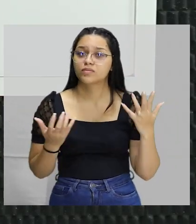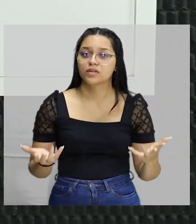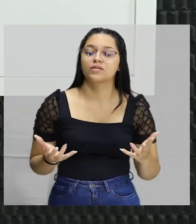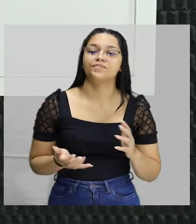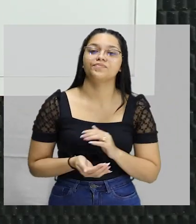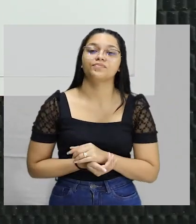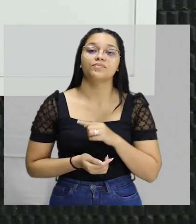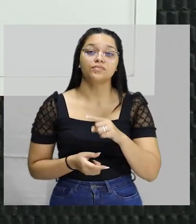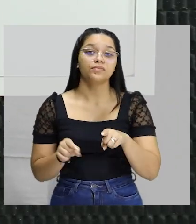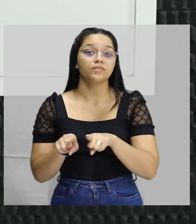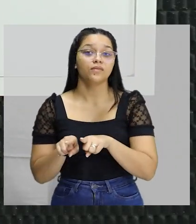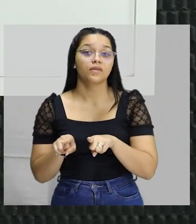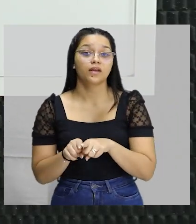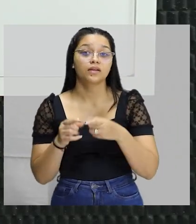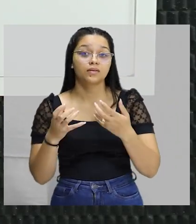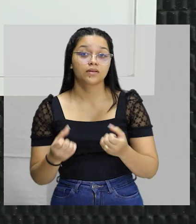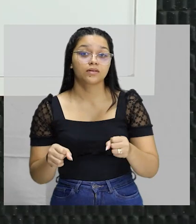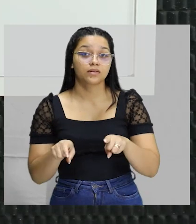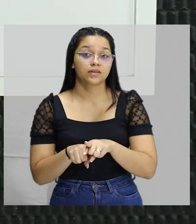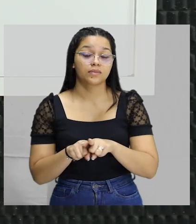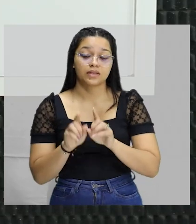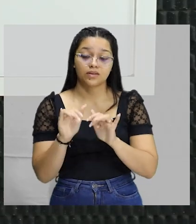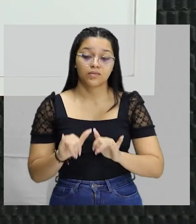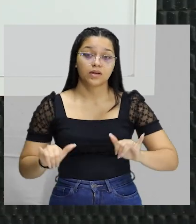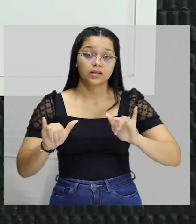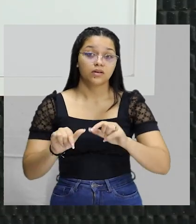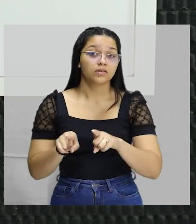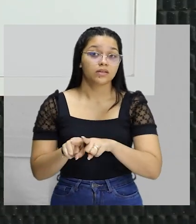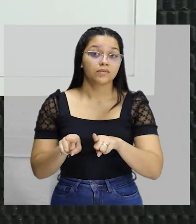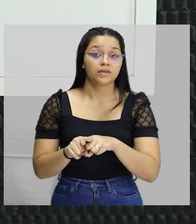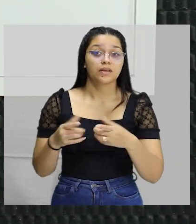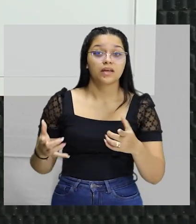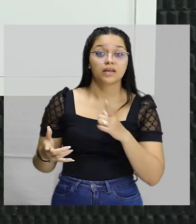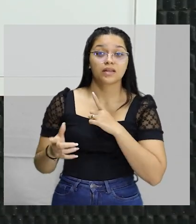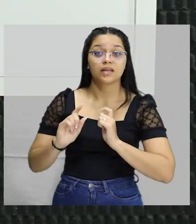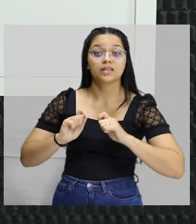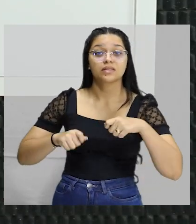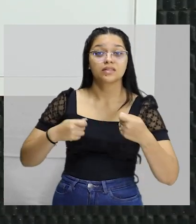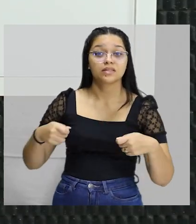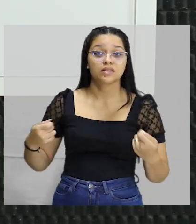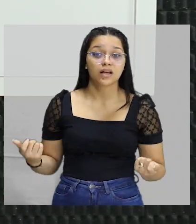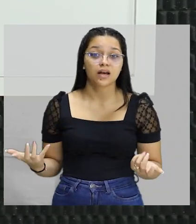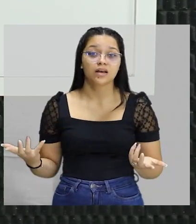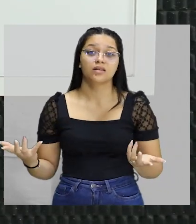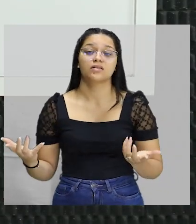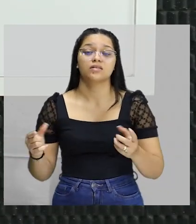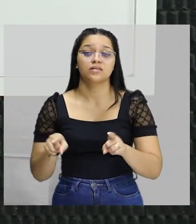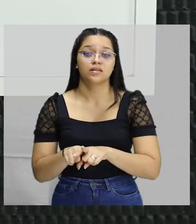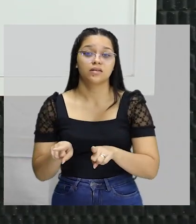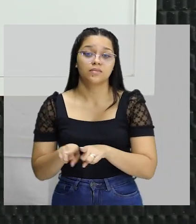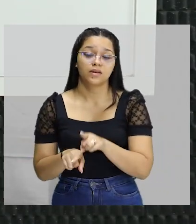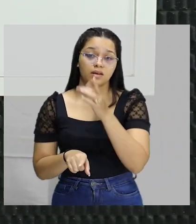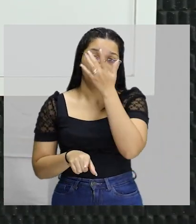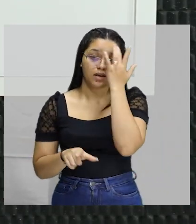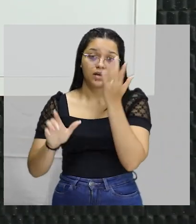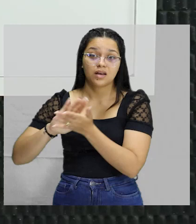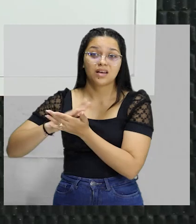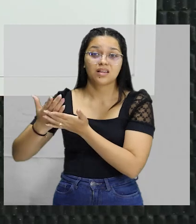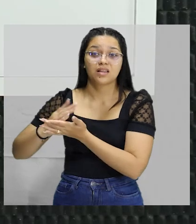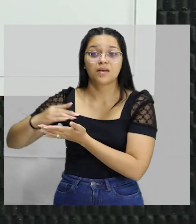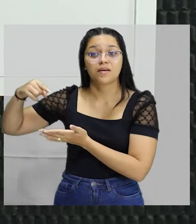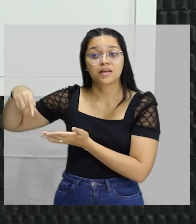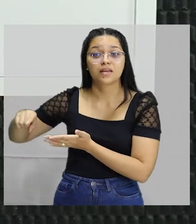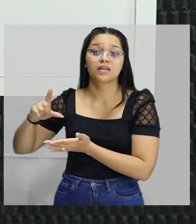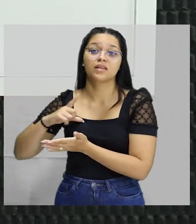som, você está recebendo esta informação em forma de sinais, certo? Então a nossa intérprete ela